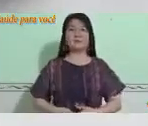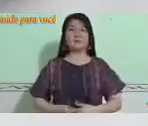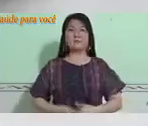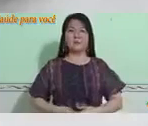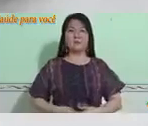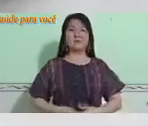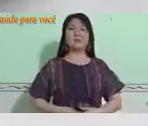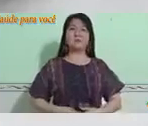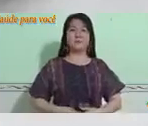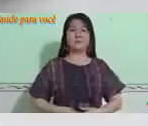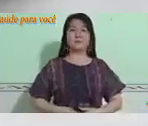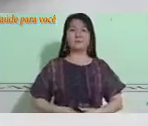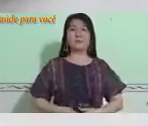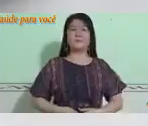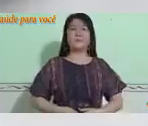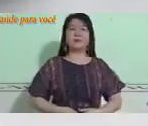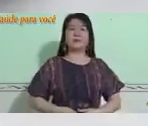vida.